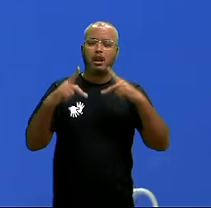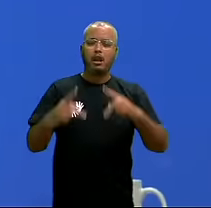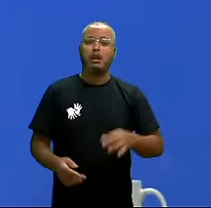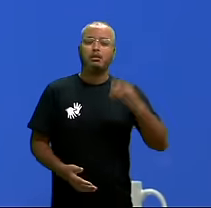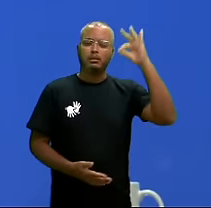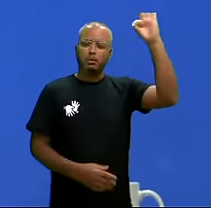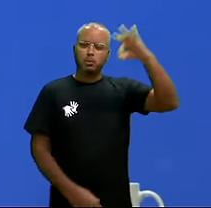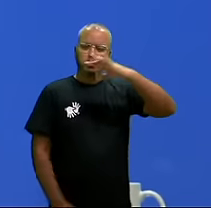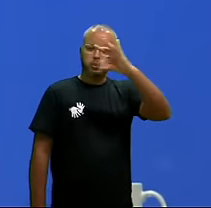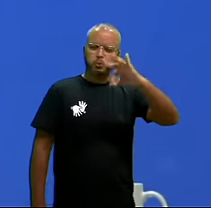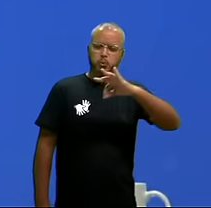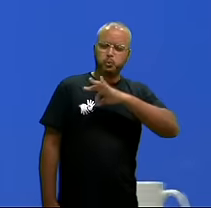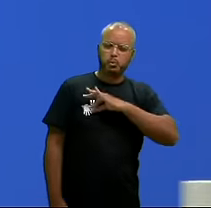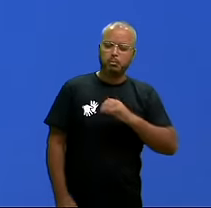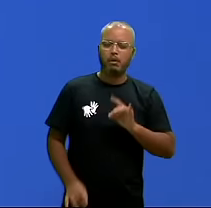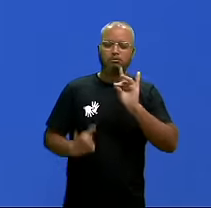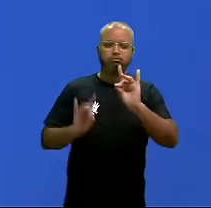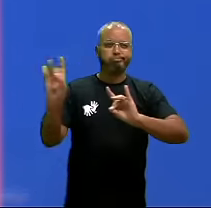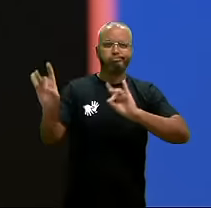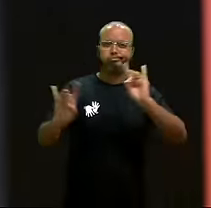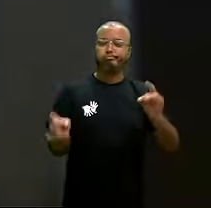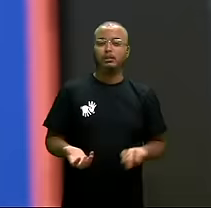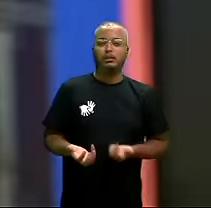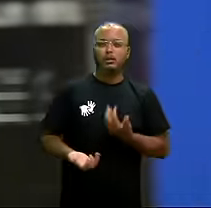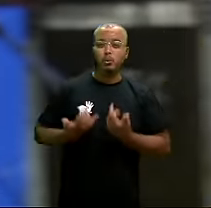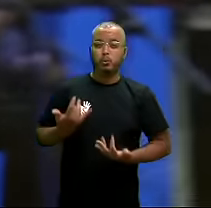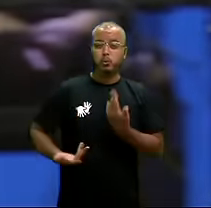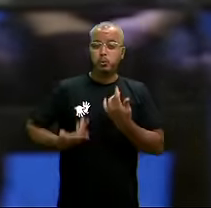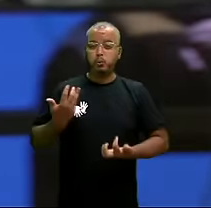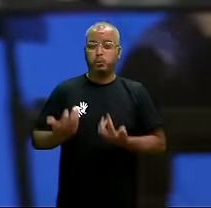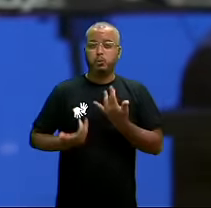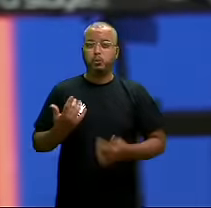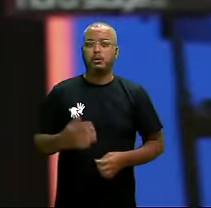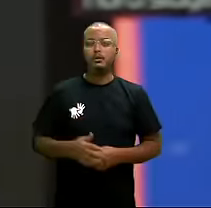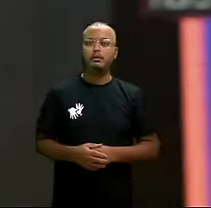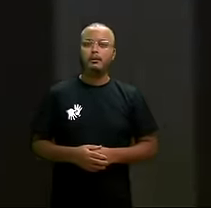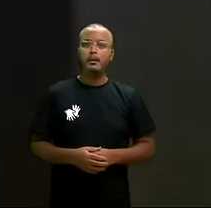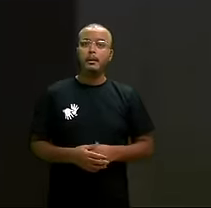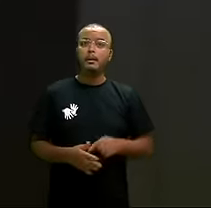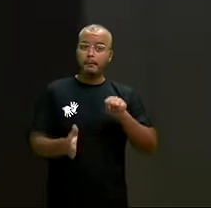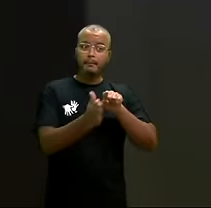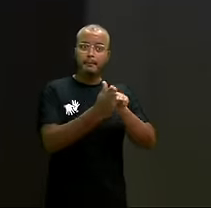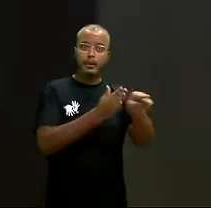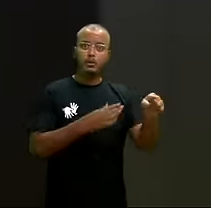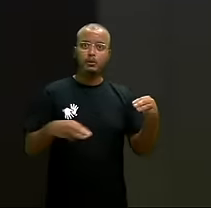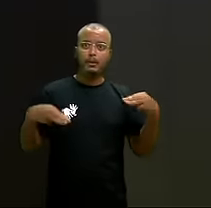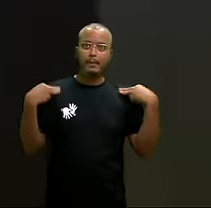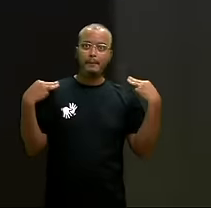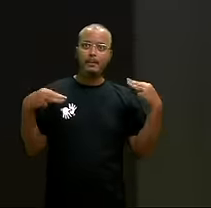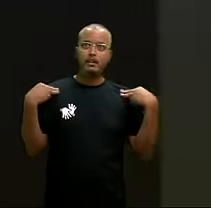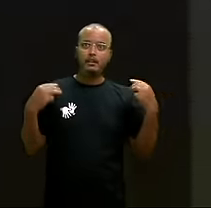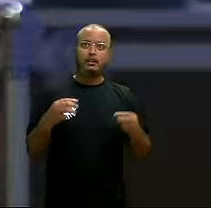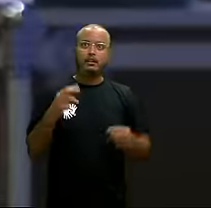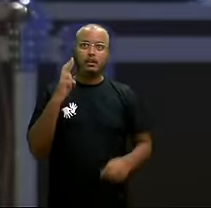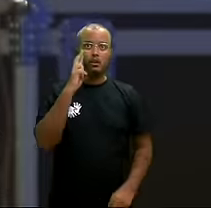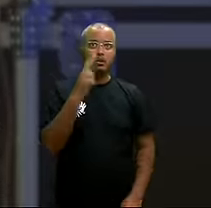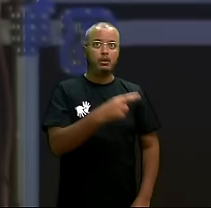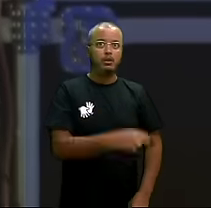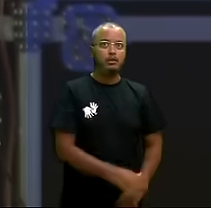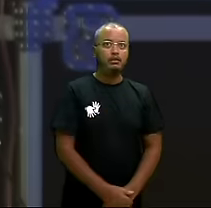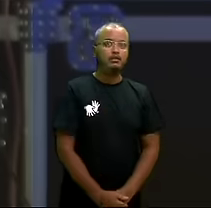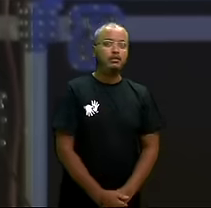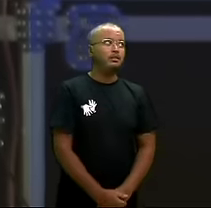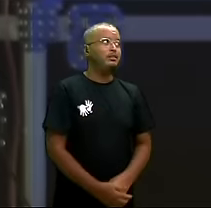O ginásio ia abaixo. Olha, sem zoeira, ó. Pergunta a Mariana, eu tava assim, ó, atrás do LED, assim, ó. Eu ficava aqui assim, ó: Jesus,